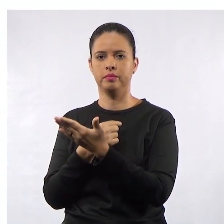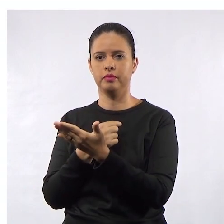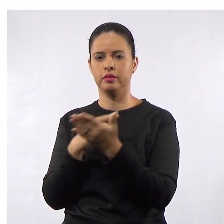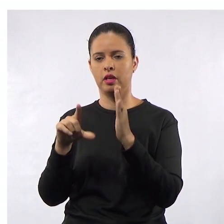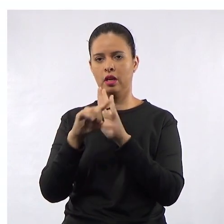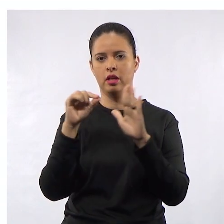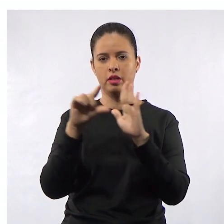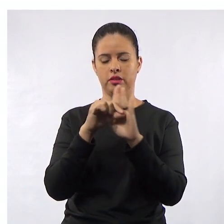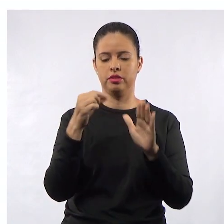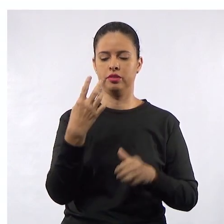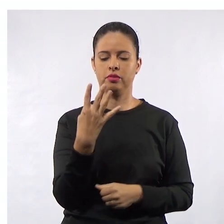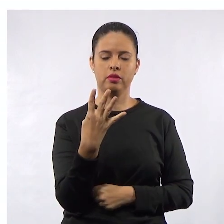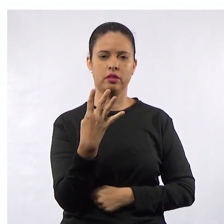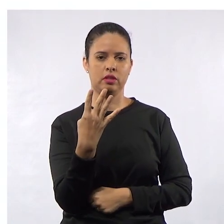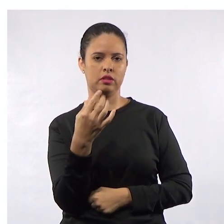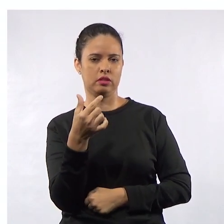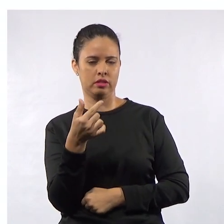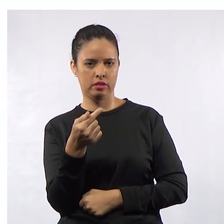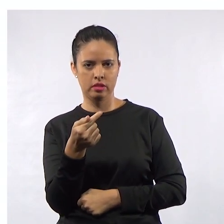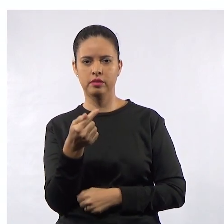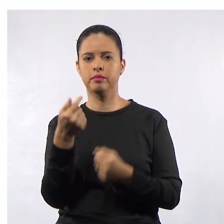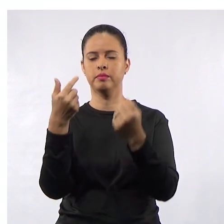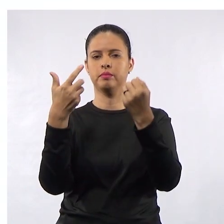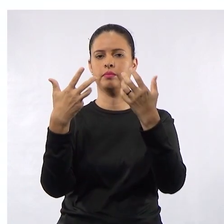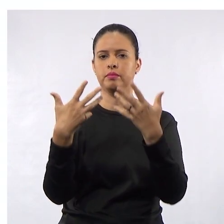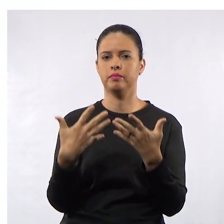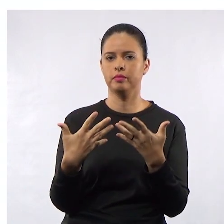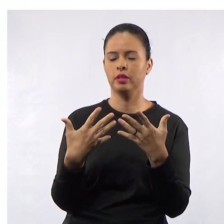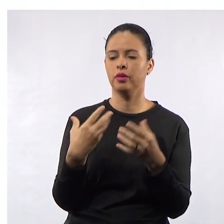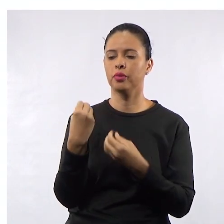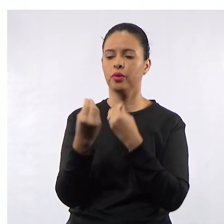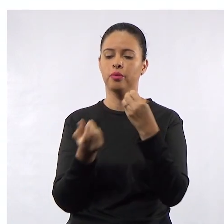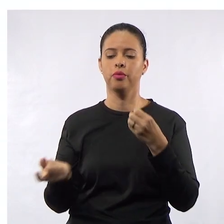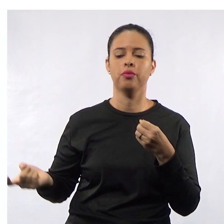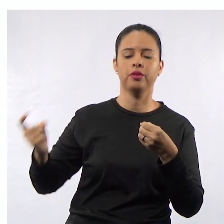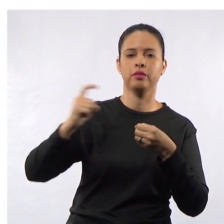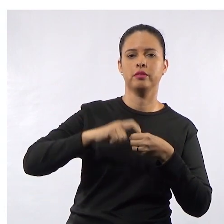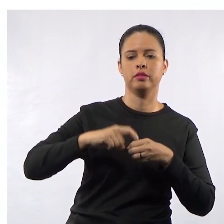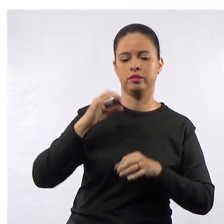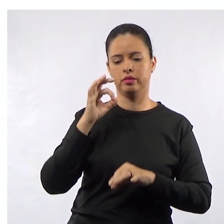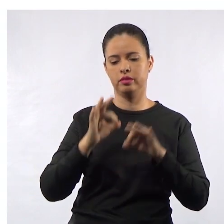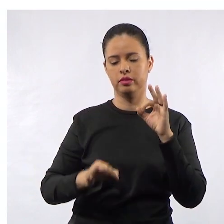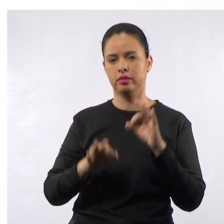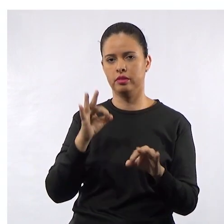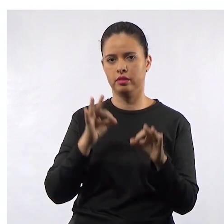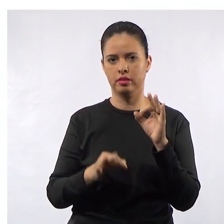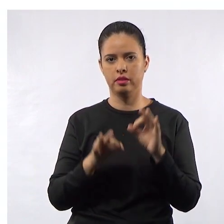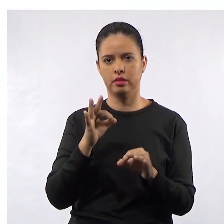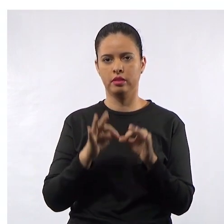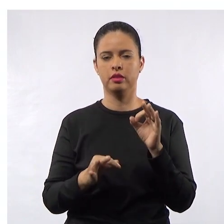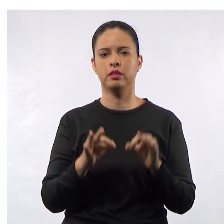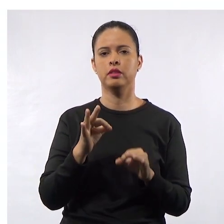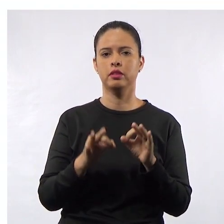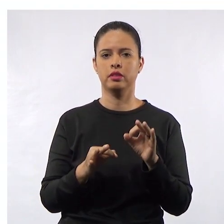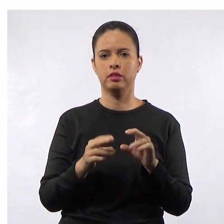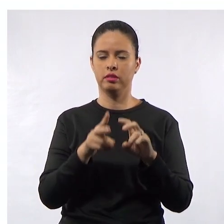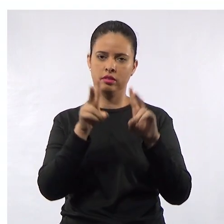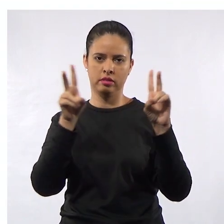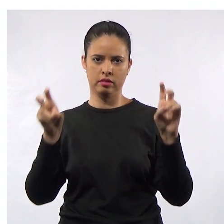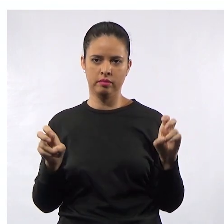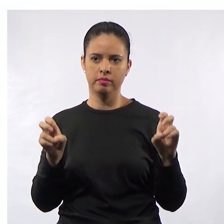nós temos o artigo 47 que ele fala sobre a recuperação judicial tá que ainda tá